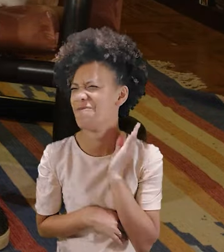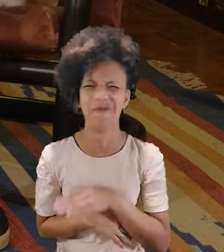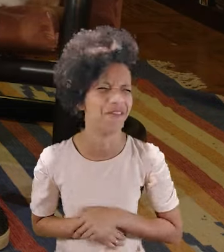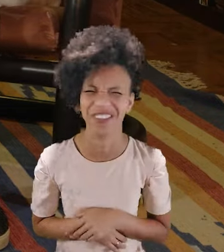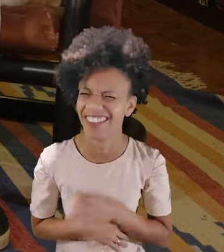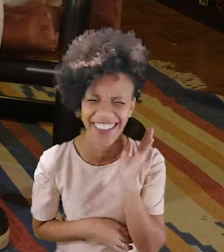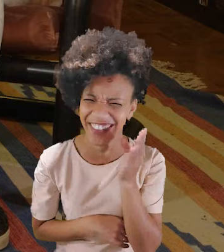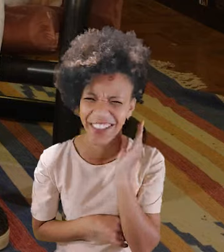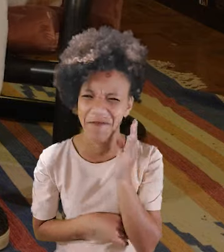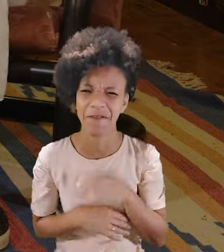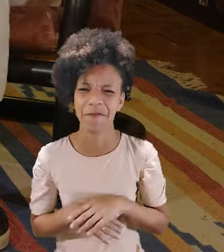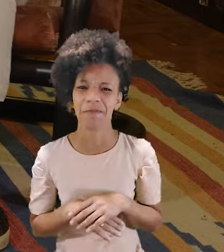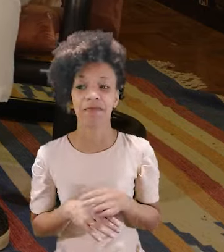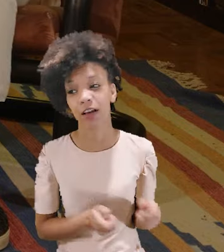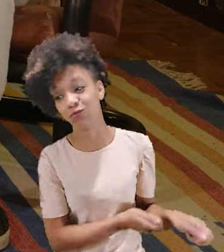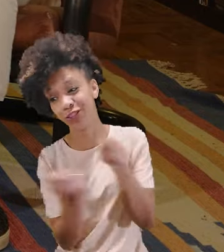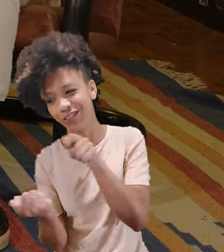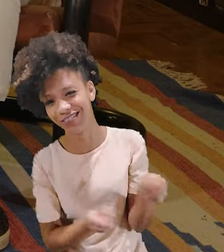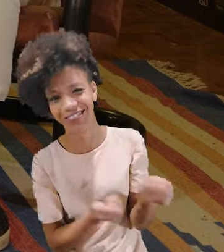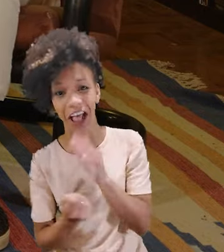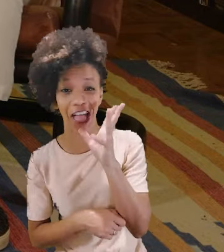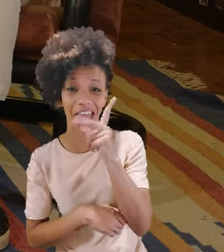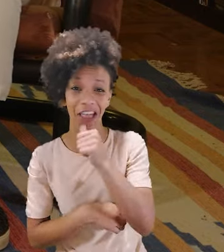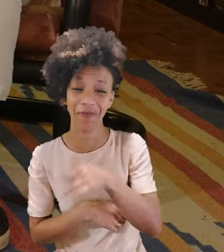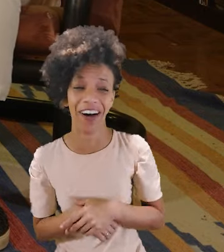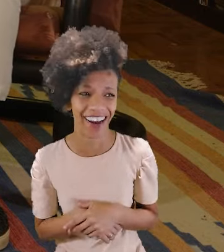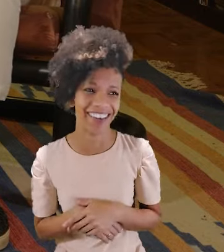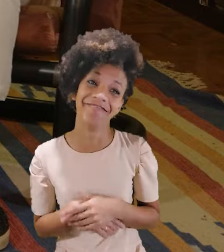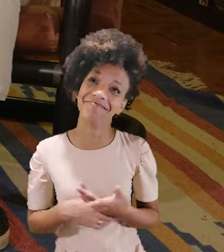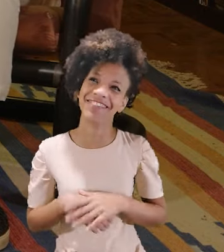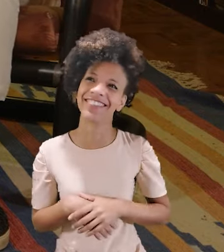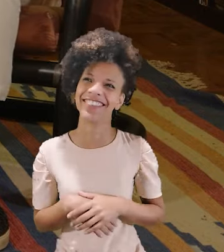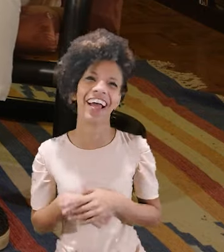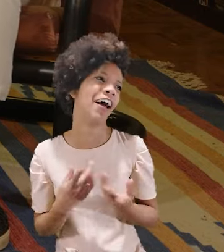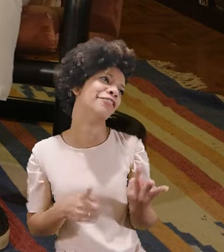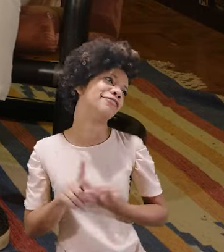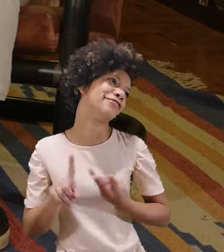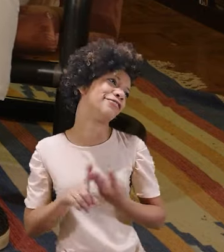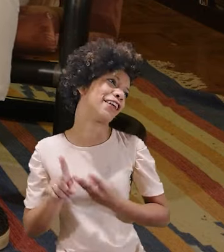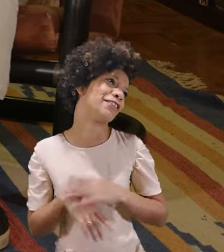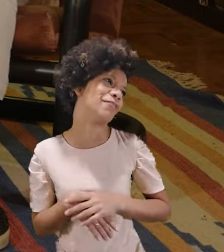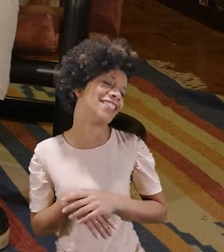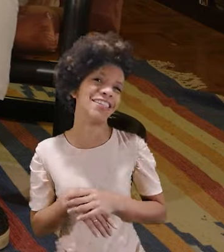burra não tá demorar em momentos e momentos que a gente tem que ser